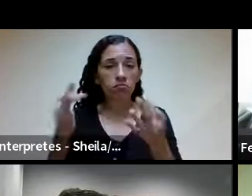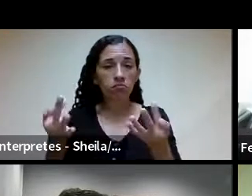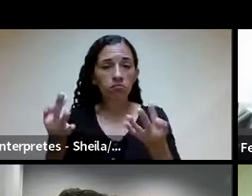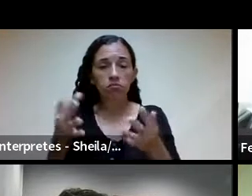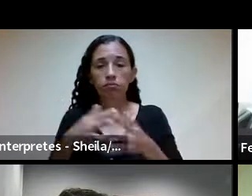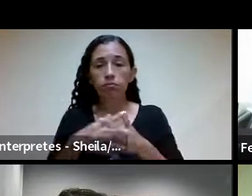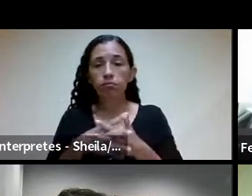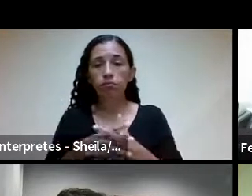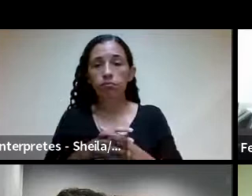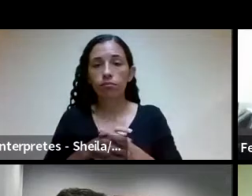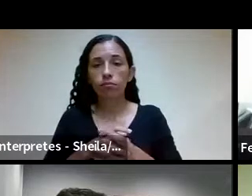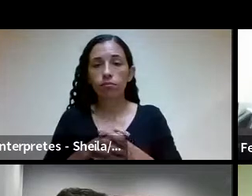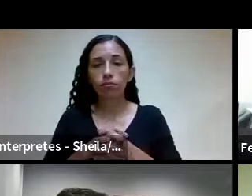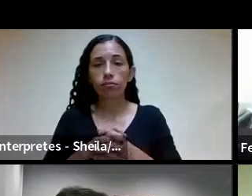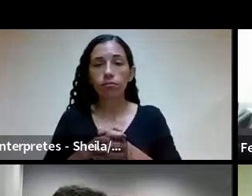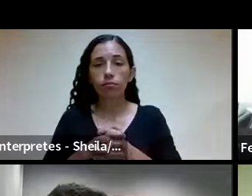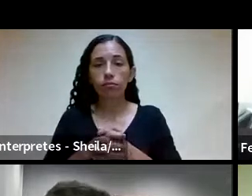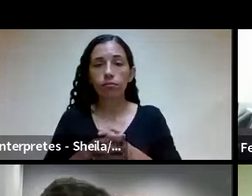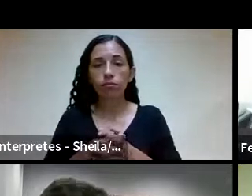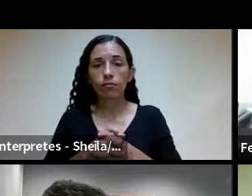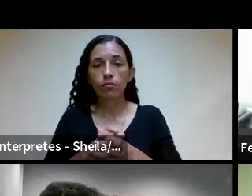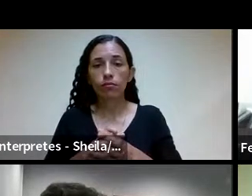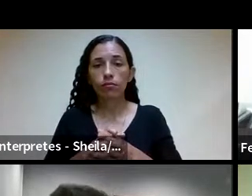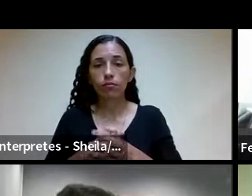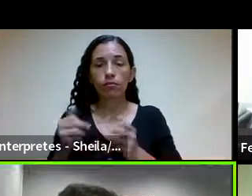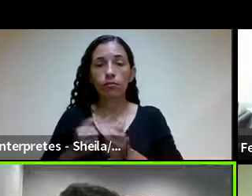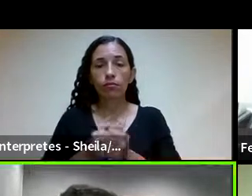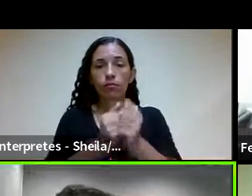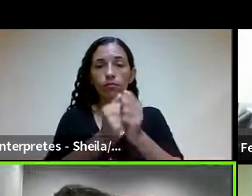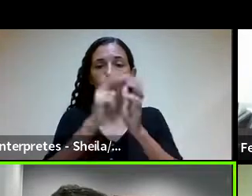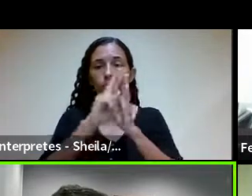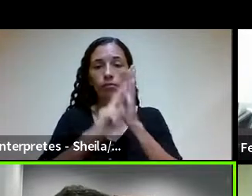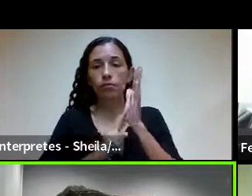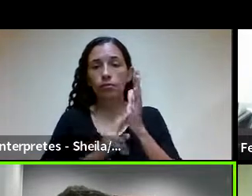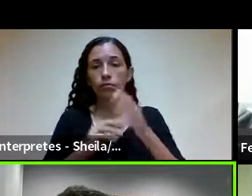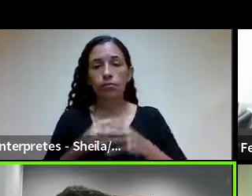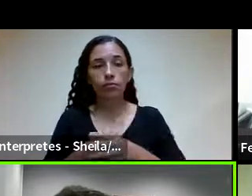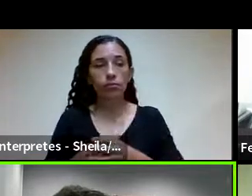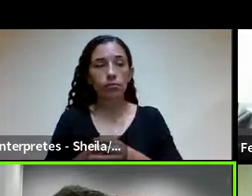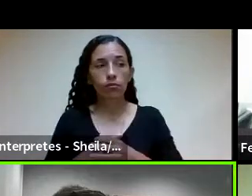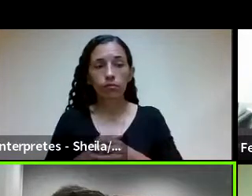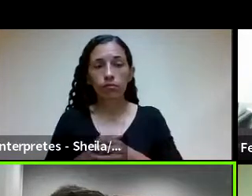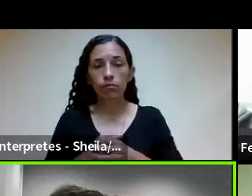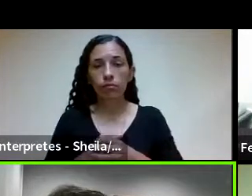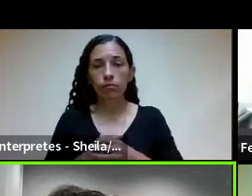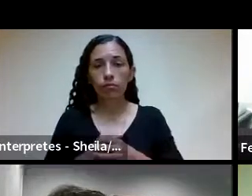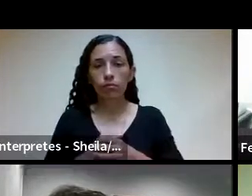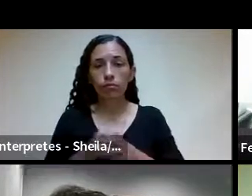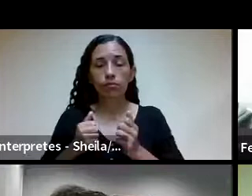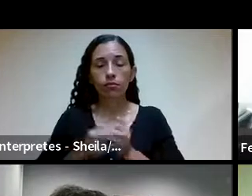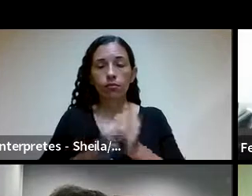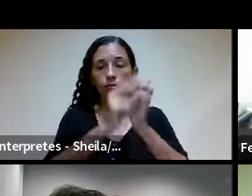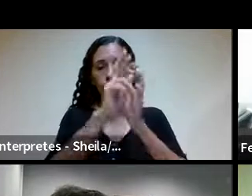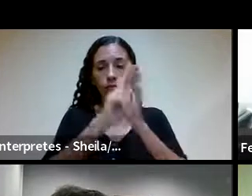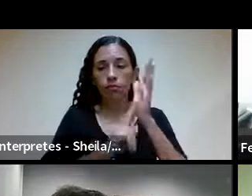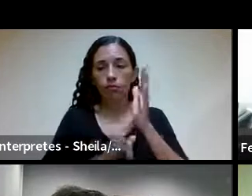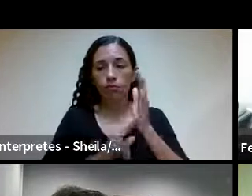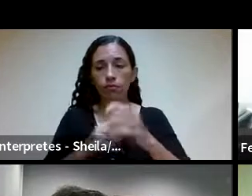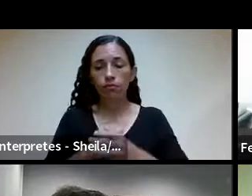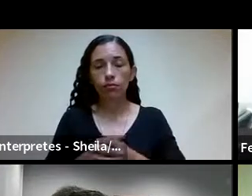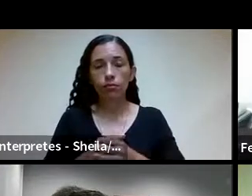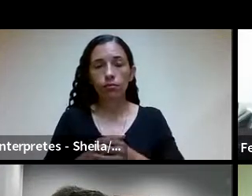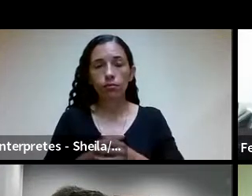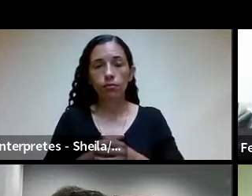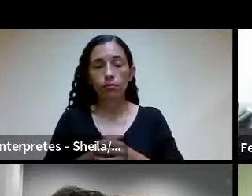presidente. Doutor Zé Carlos, como vota? Acompanho o doutor relator, senhor presidente. Doutor Geraldo. Acompanho o eminente relator, senhor presidente.